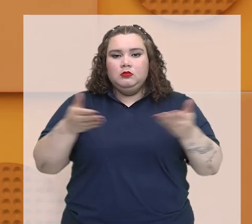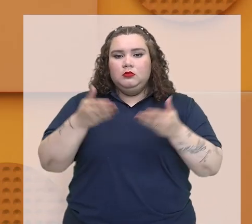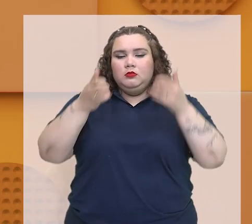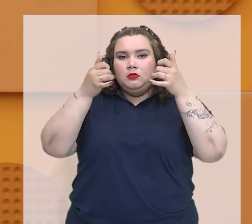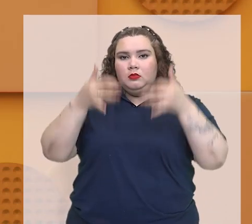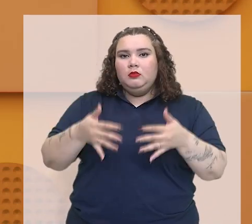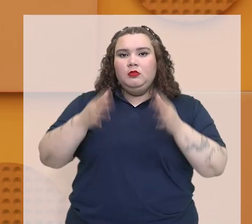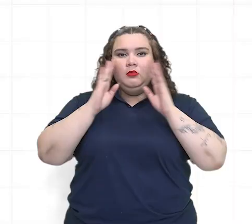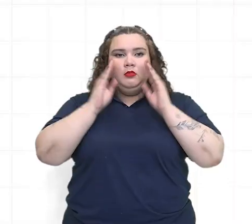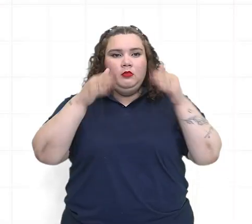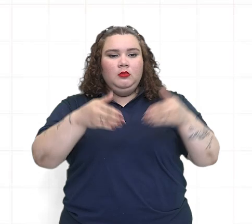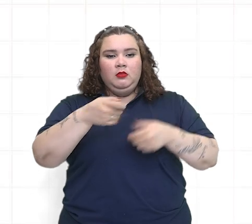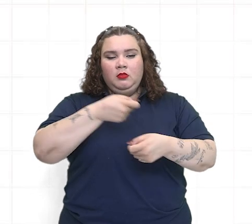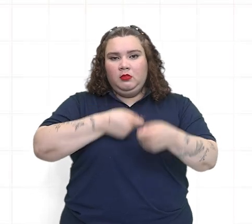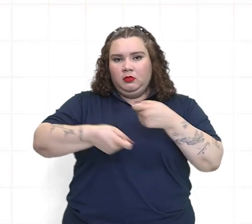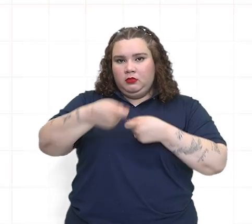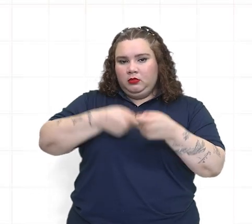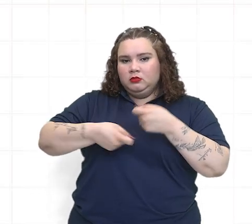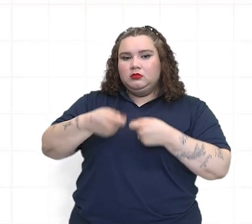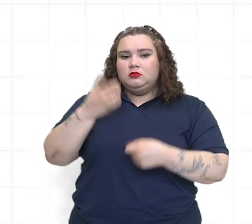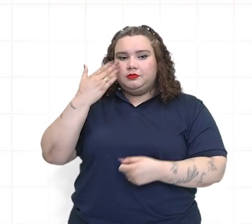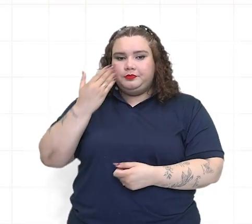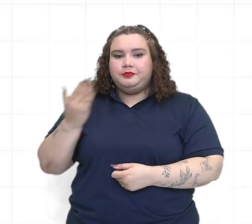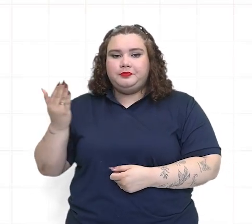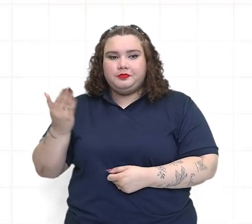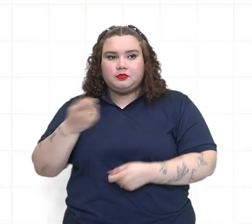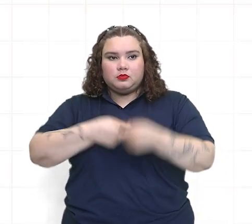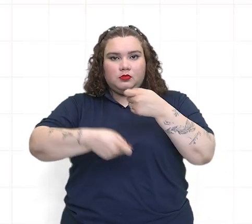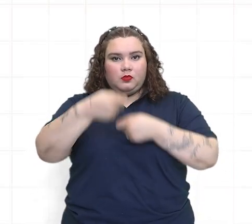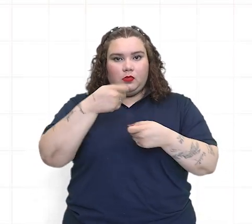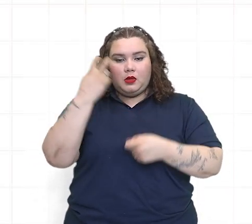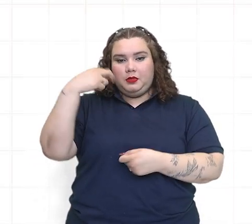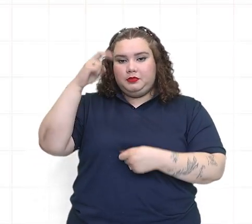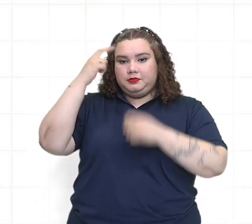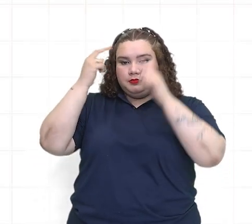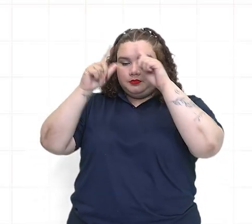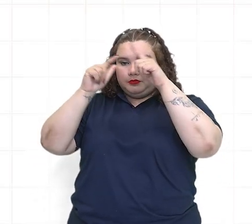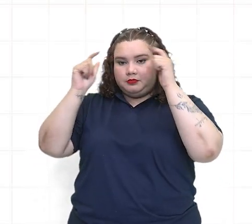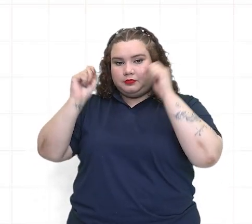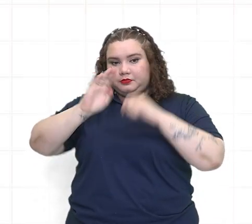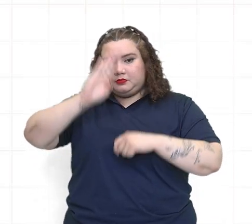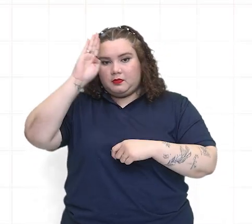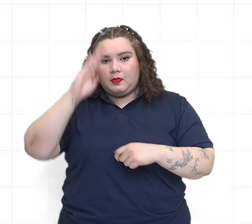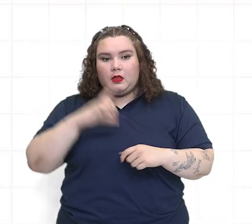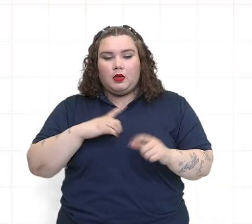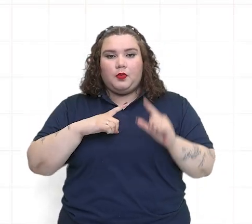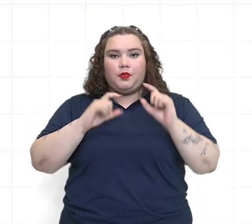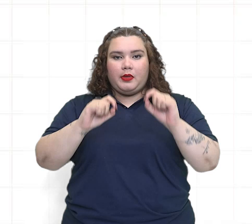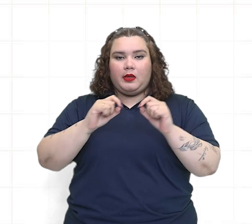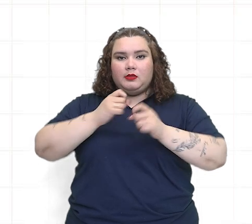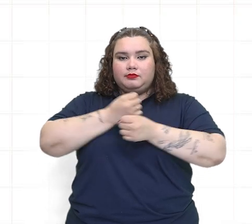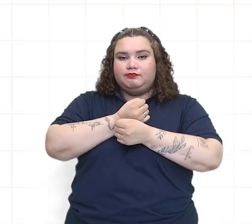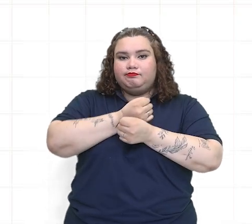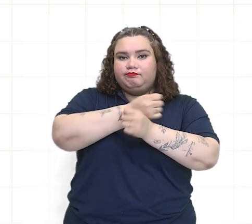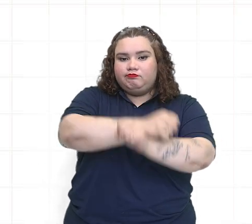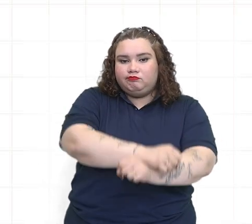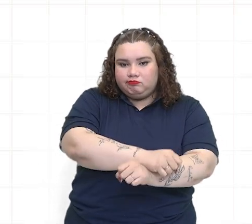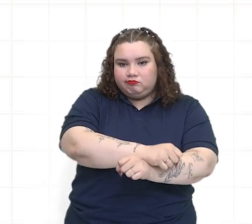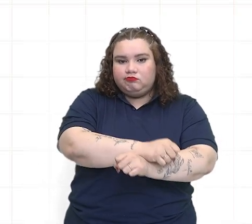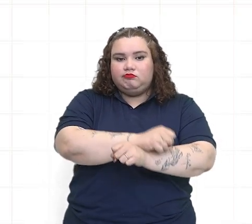a economia, Olha só, a economia na cultura grega e romana baseava-se